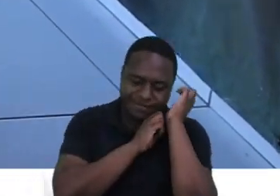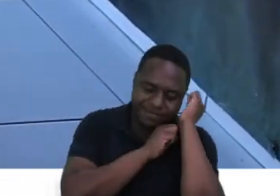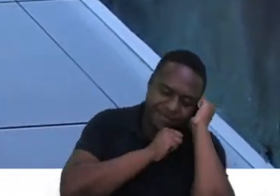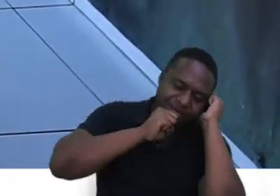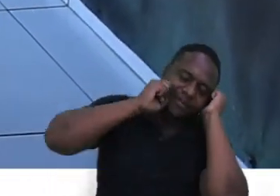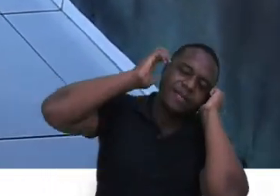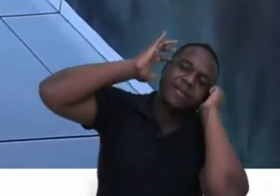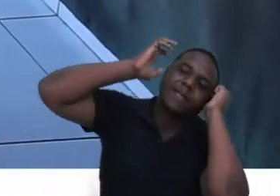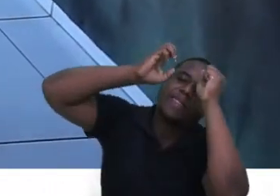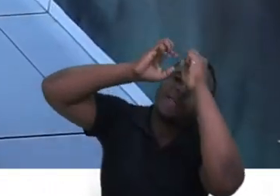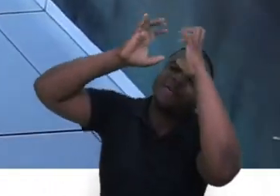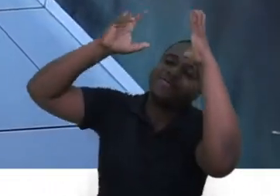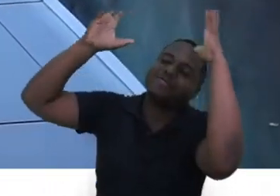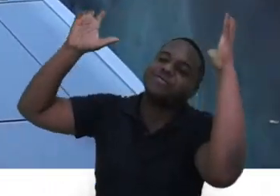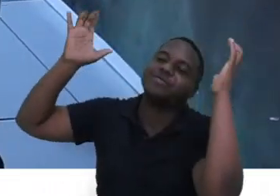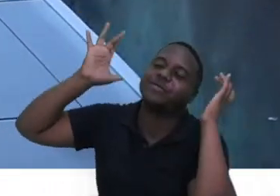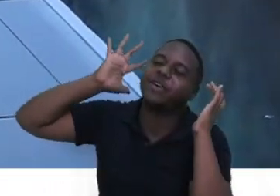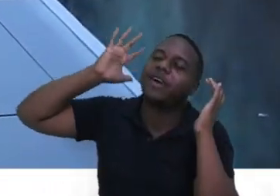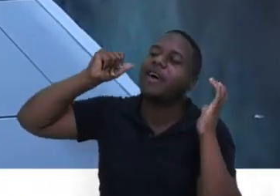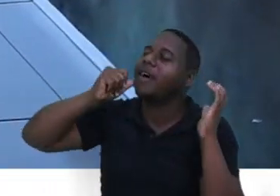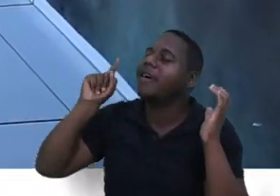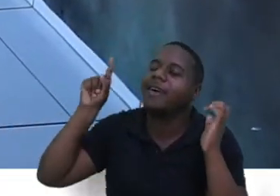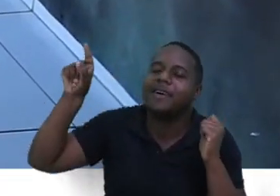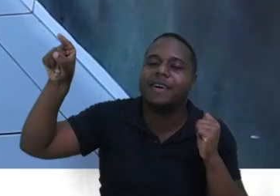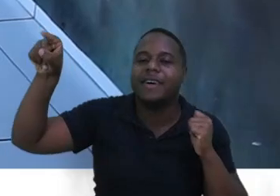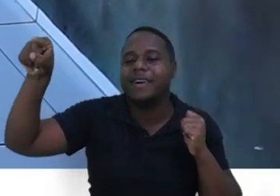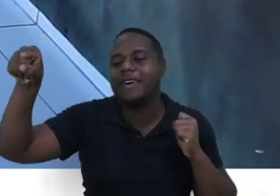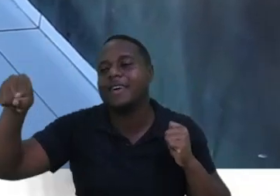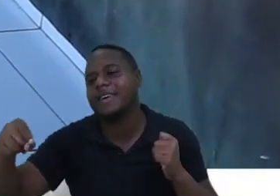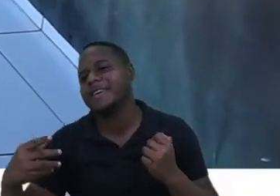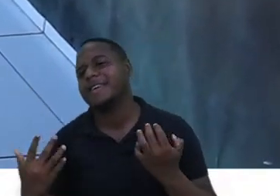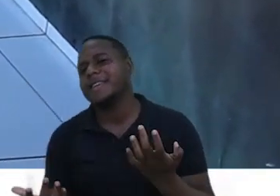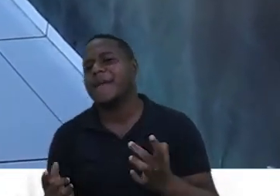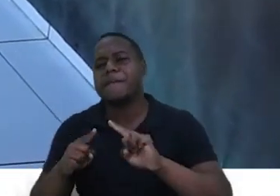Se me deito com ela, vou sonhar.